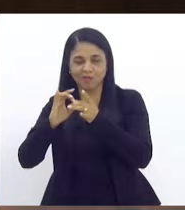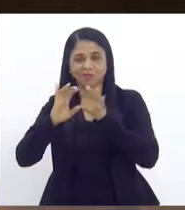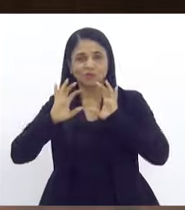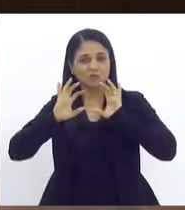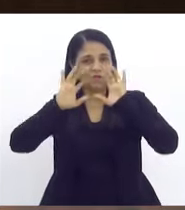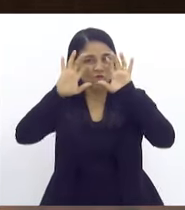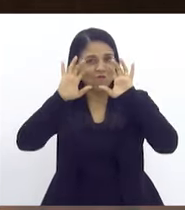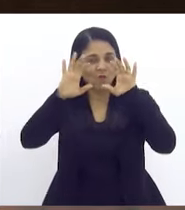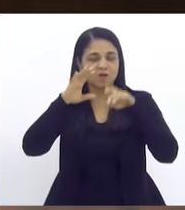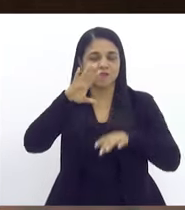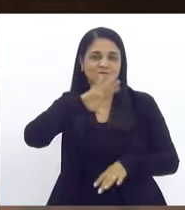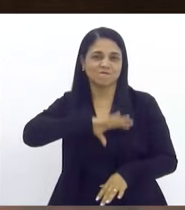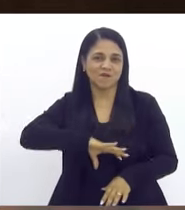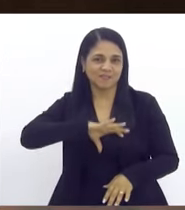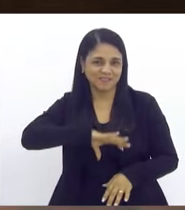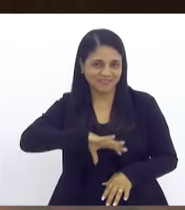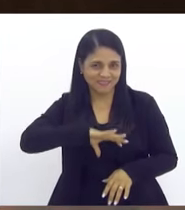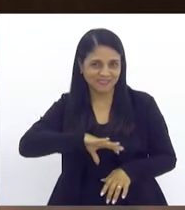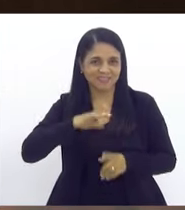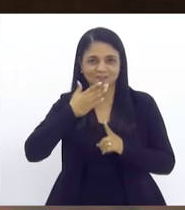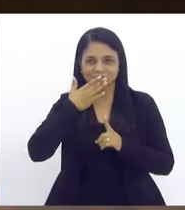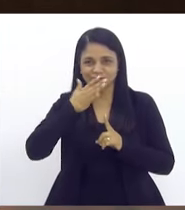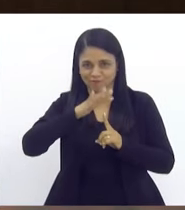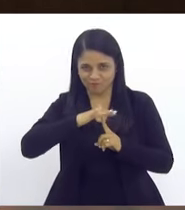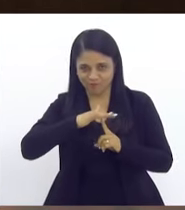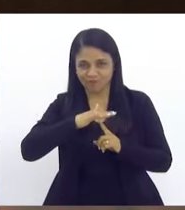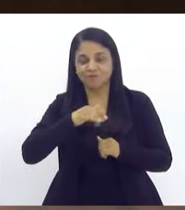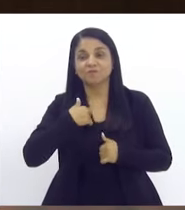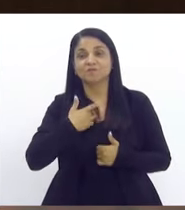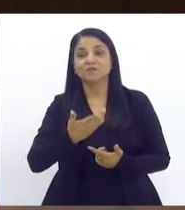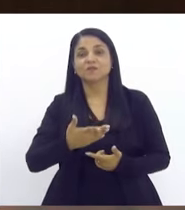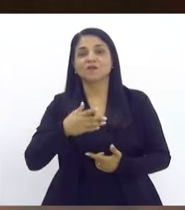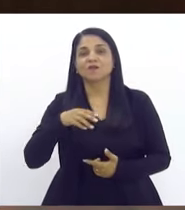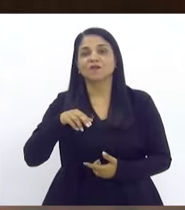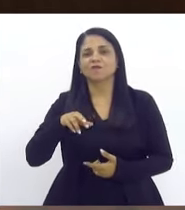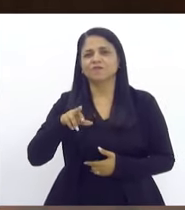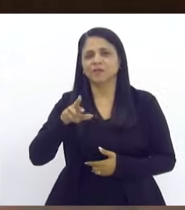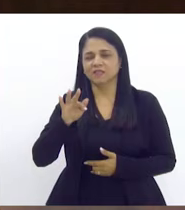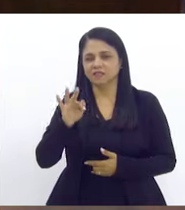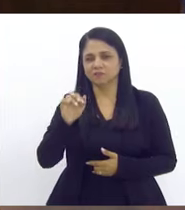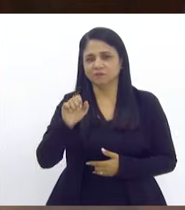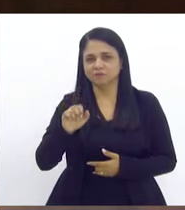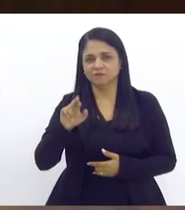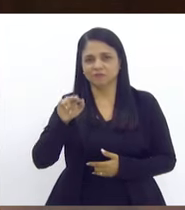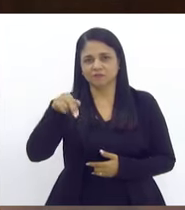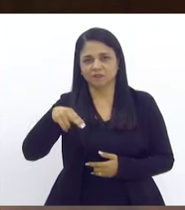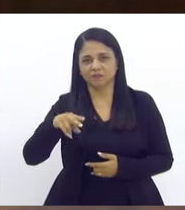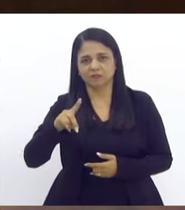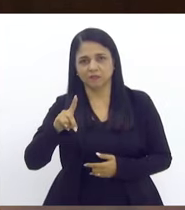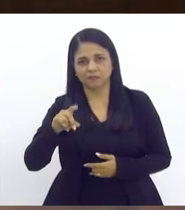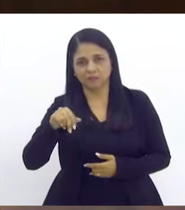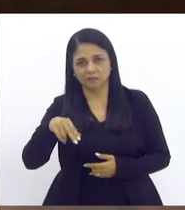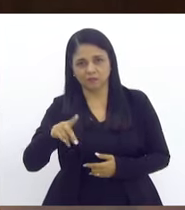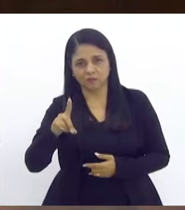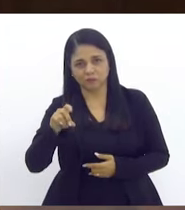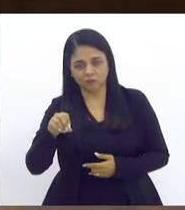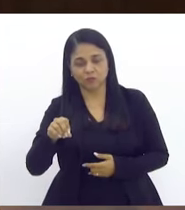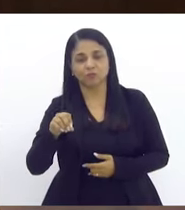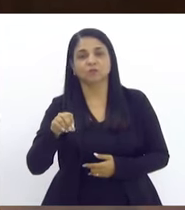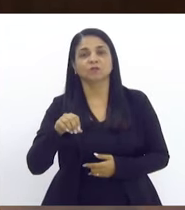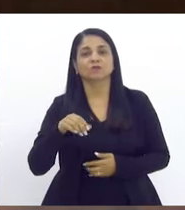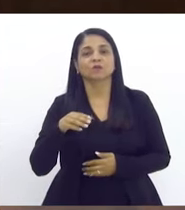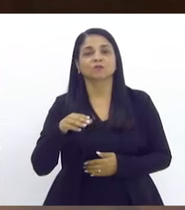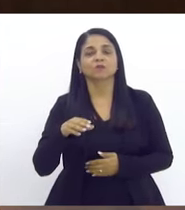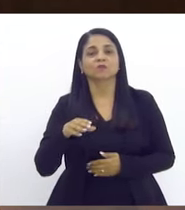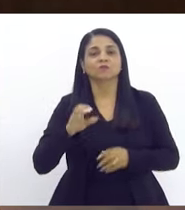esse vascaíno raiz, que é o Fernando Rossi de Oliveira, que, na verdade, é o meu querido companheiro Fernandão